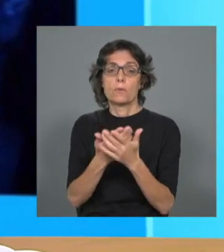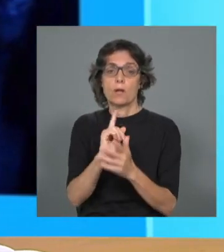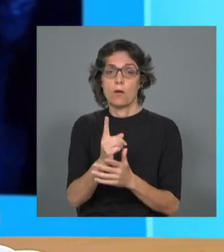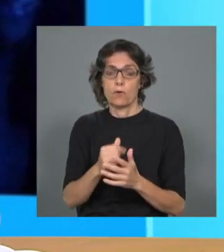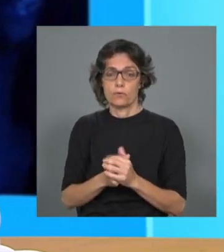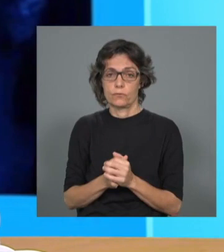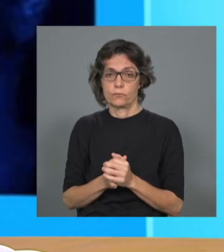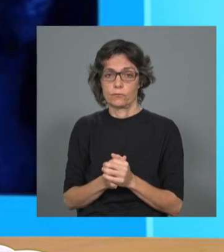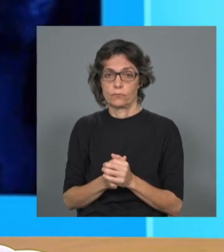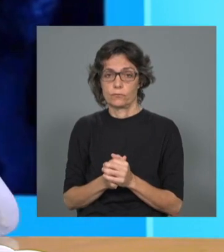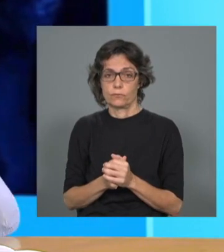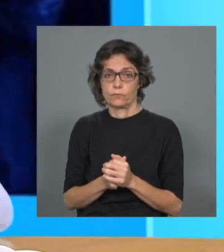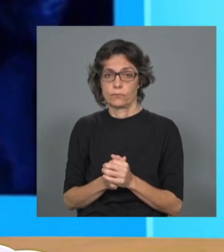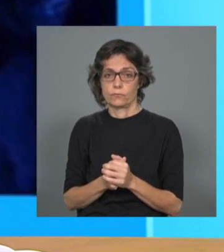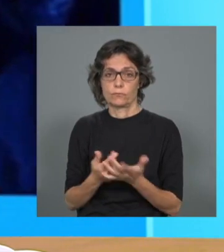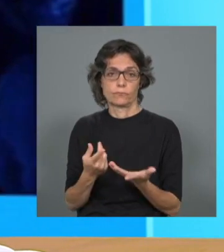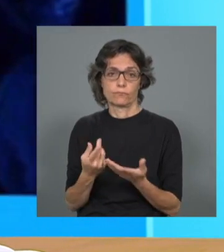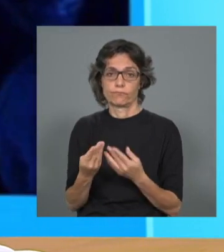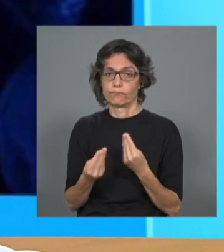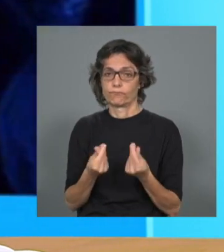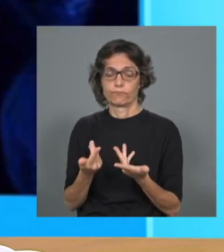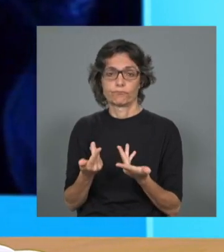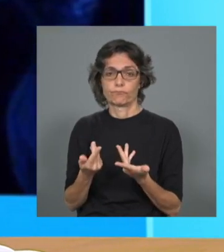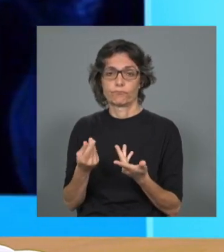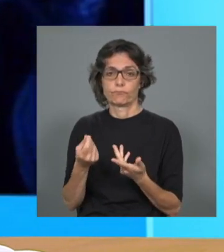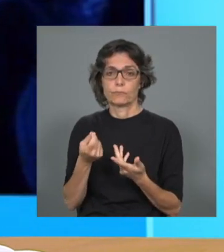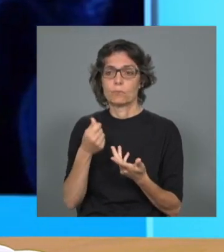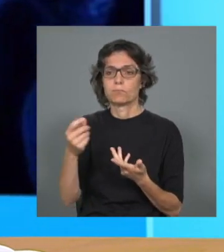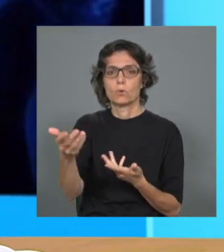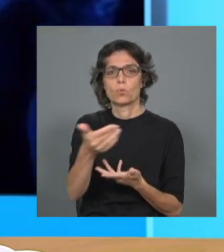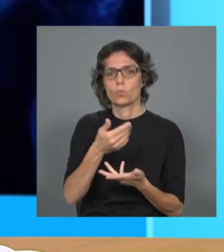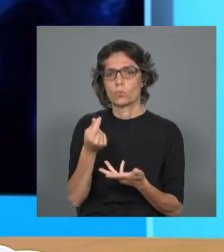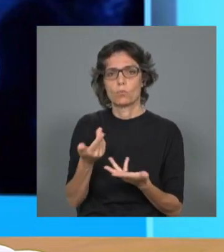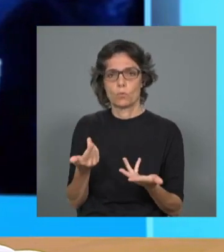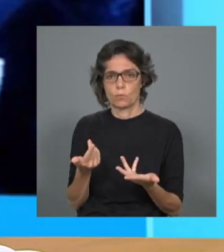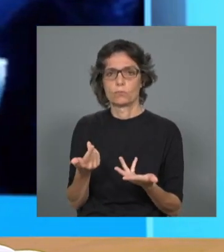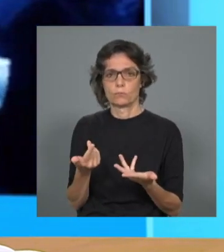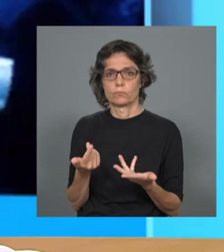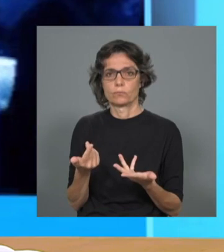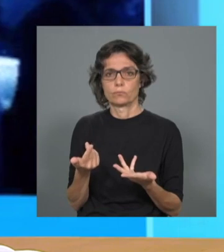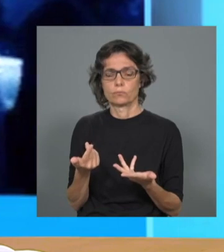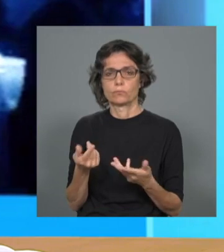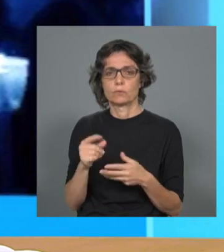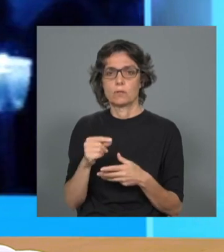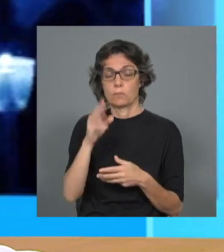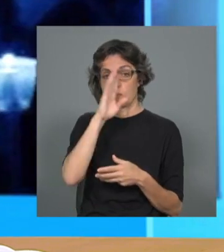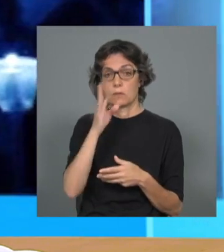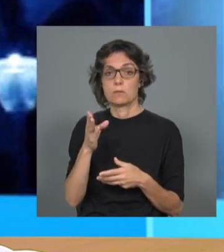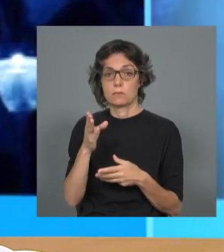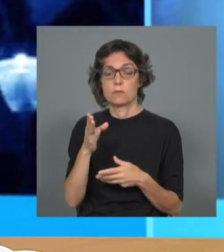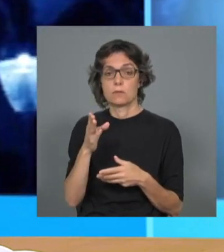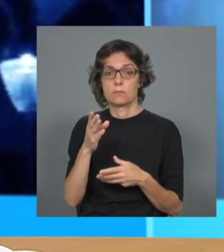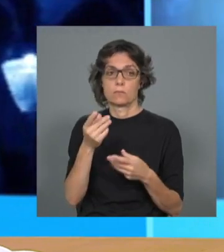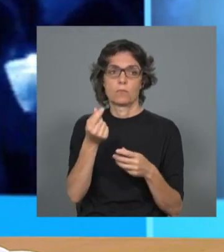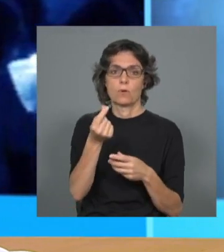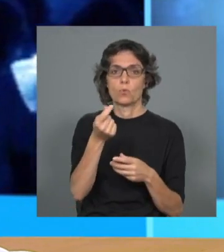questão da carestia de vida, não é? Sabemos que tudo tem crescido, os preços